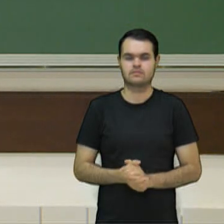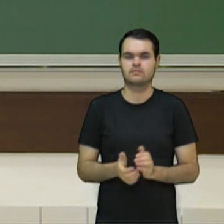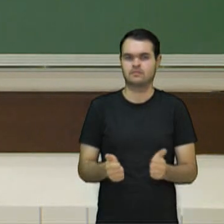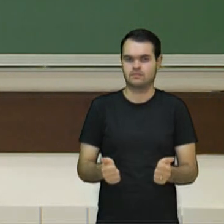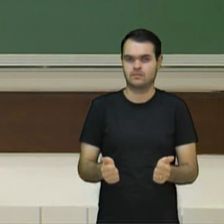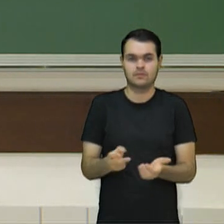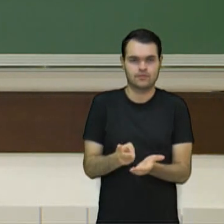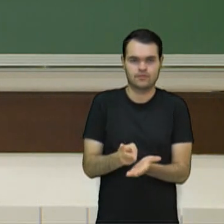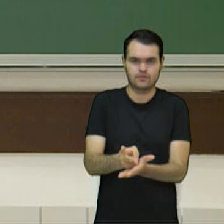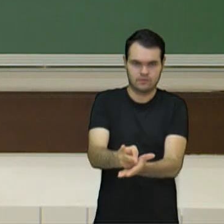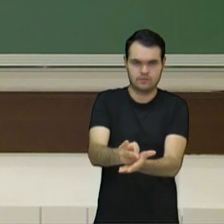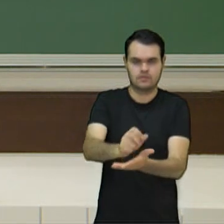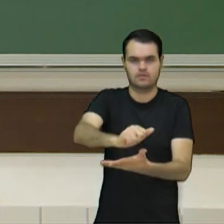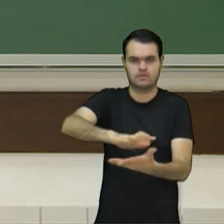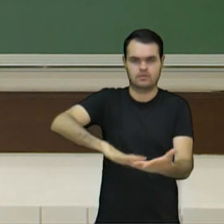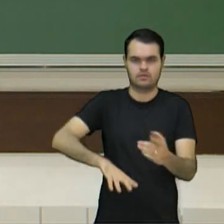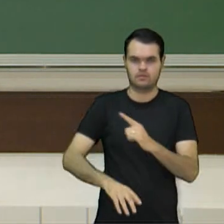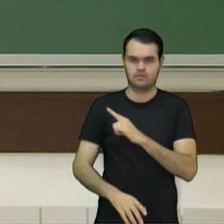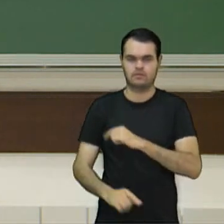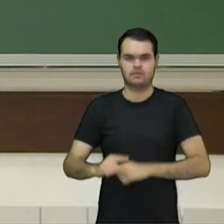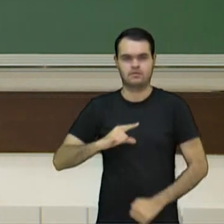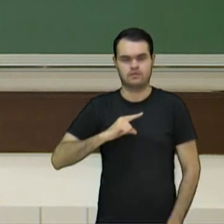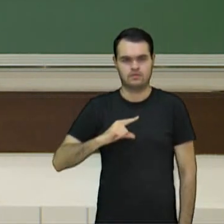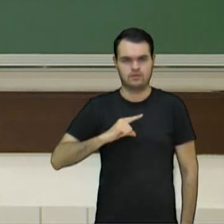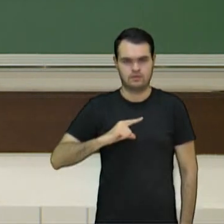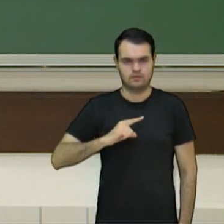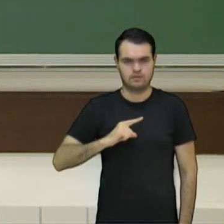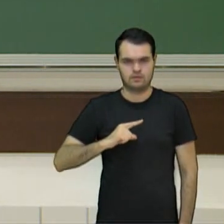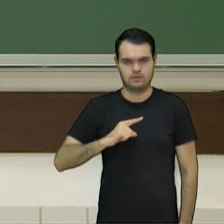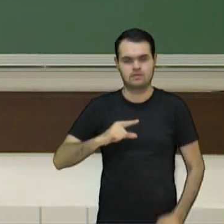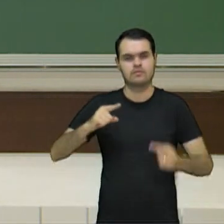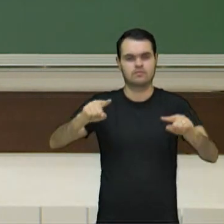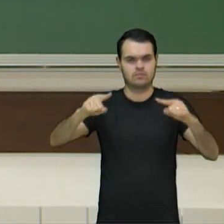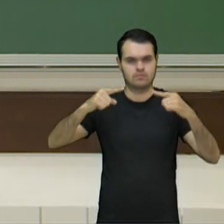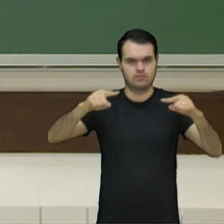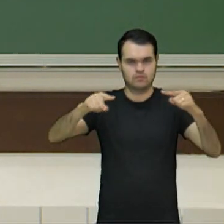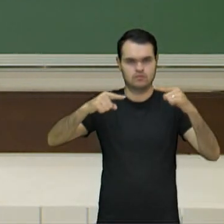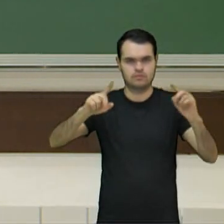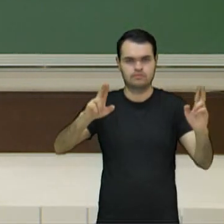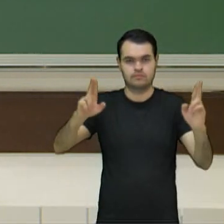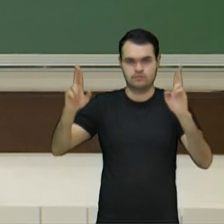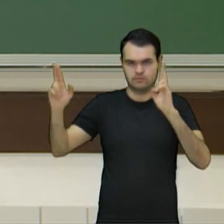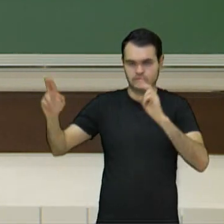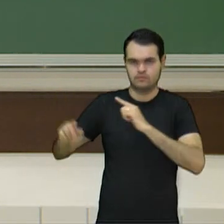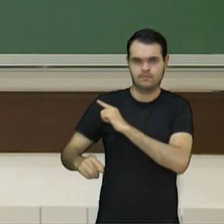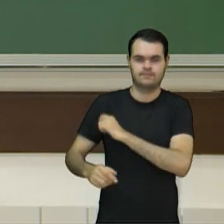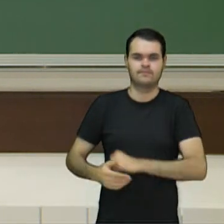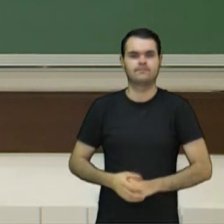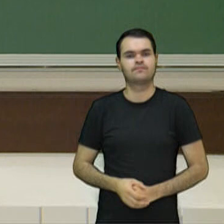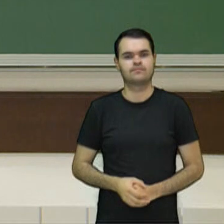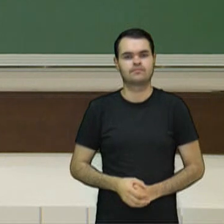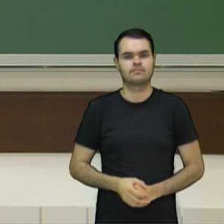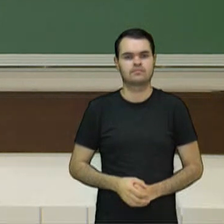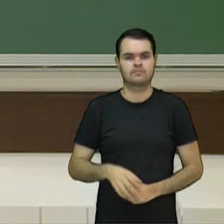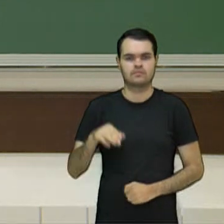Então, pessoal, continuando o nosso exercício, nós temos a própria música, o fragmento da música. Então, I met a girl